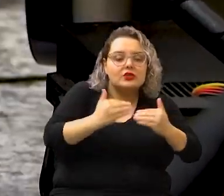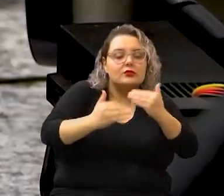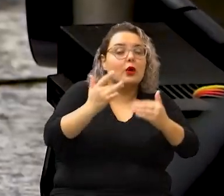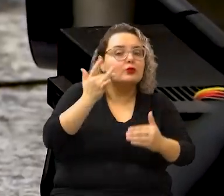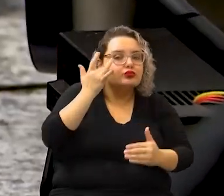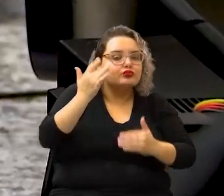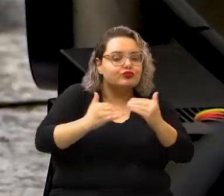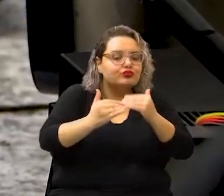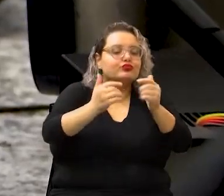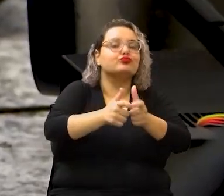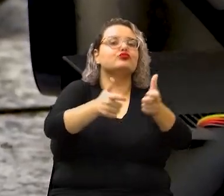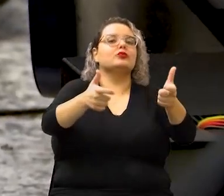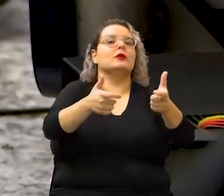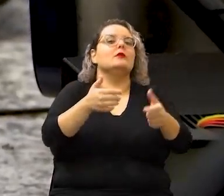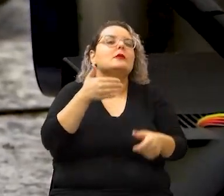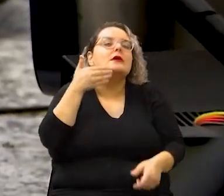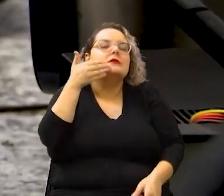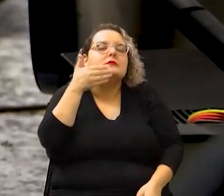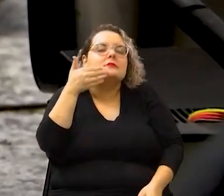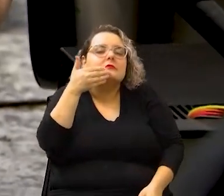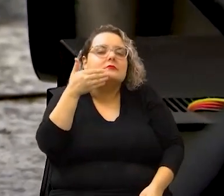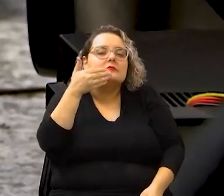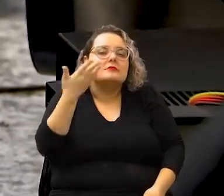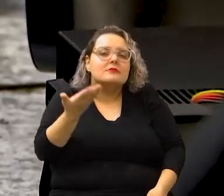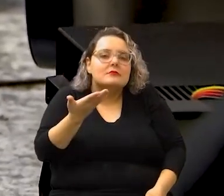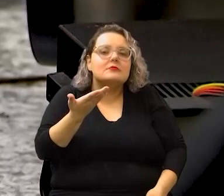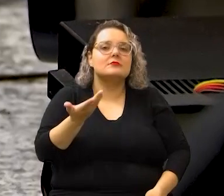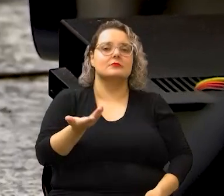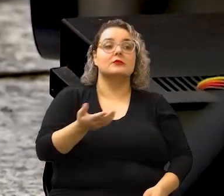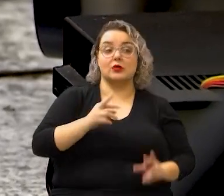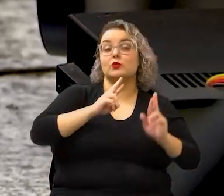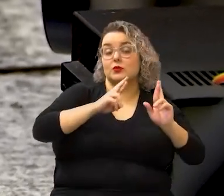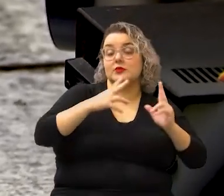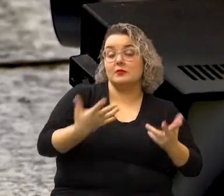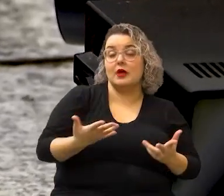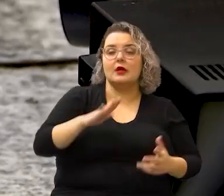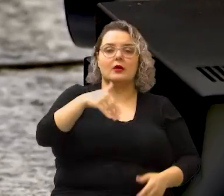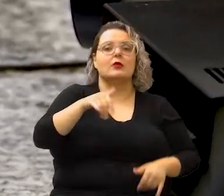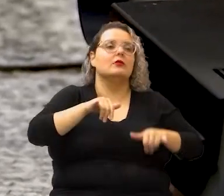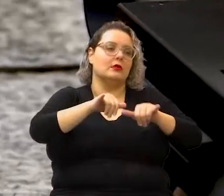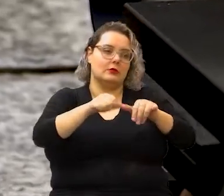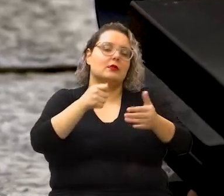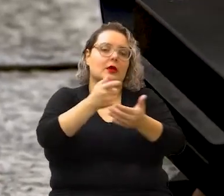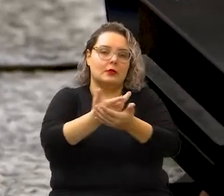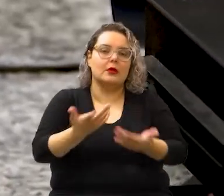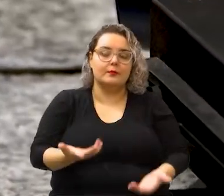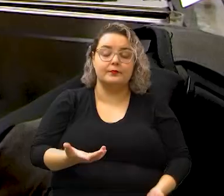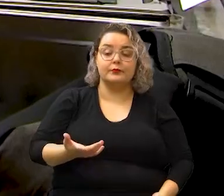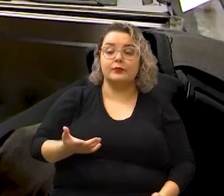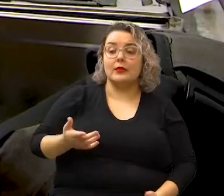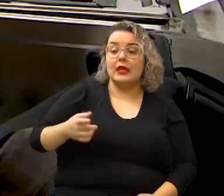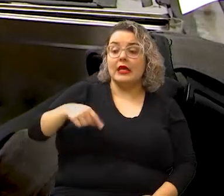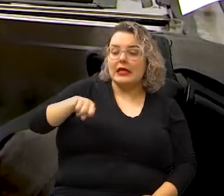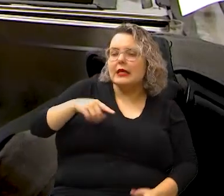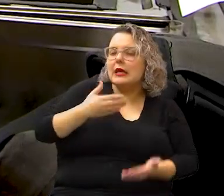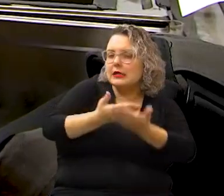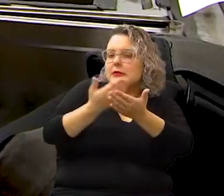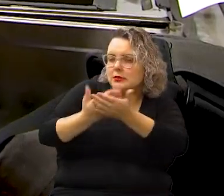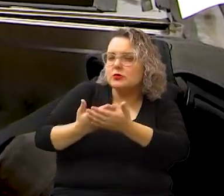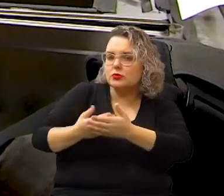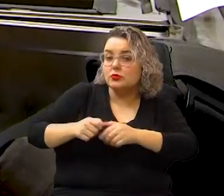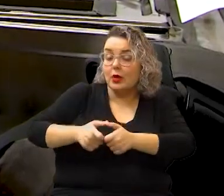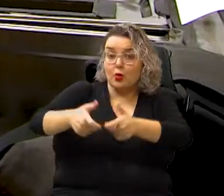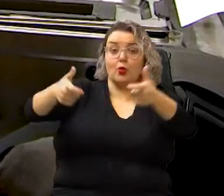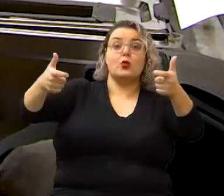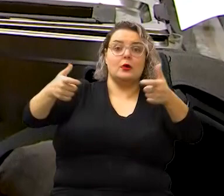aí com o processo de amadurecimento ele se torna aquele fruto mais docinho, que é o que a gente espera quando vai no supermercado. E esse estudo ele é bem